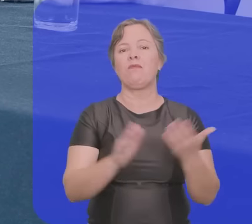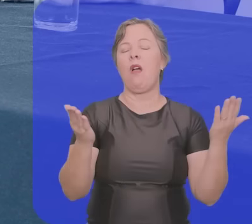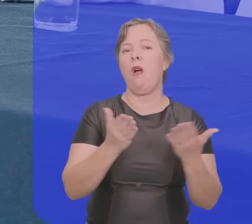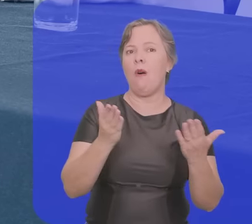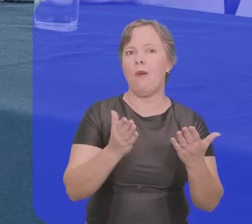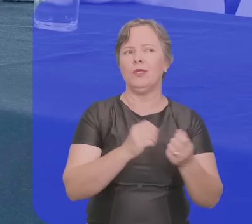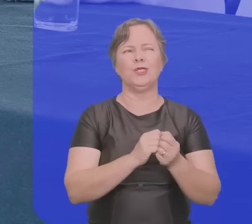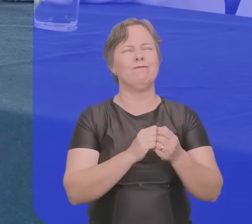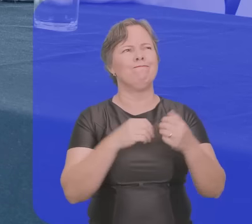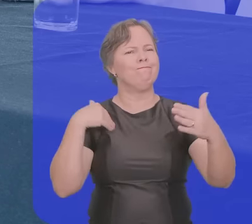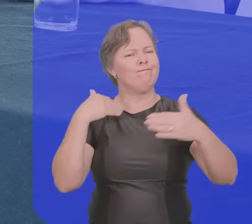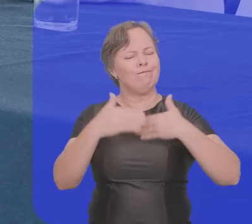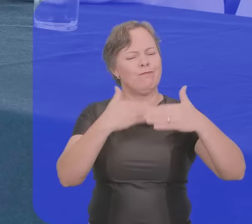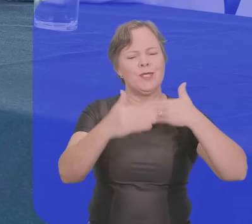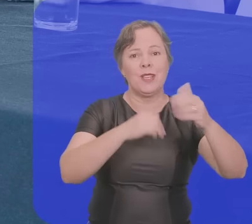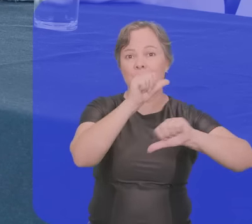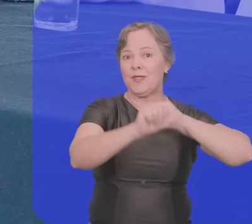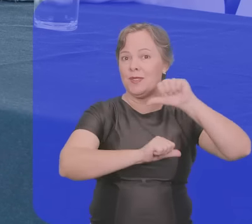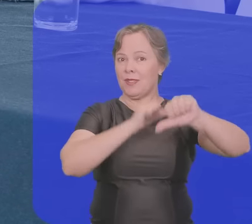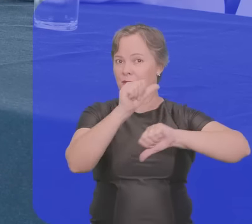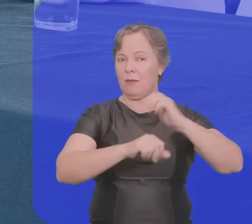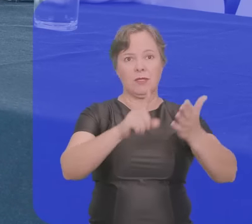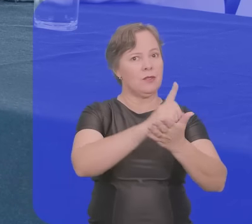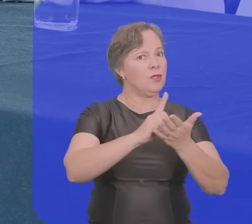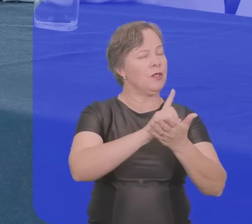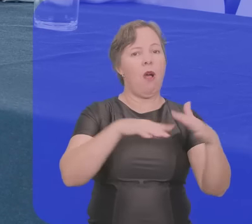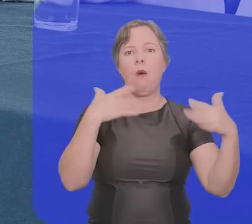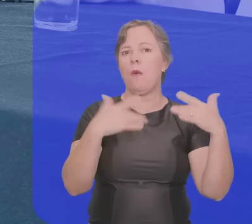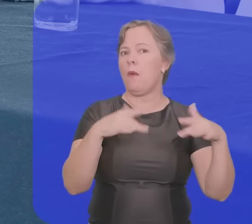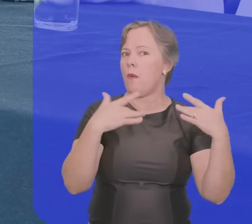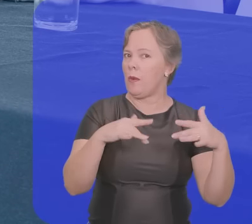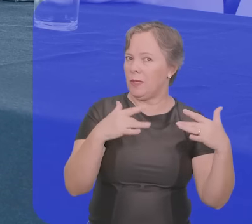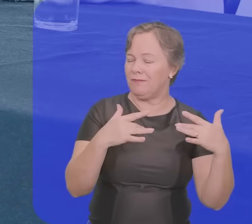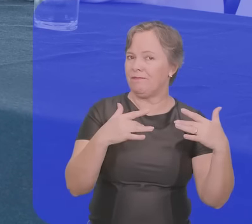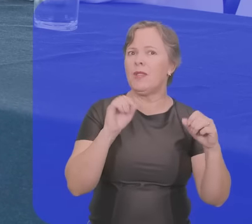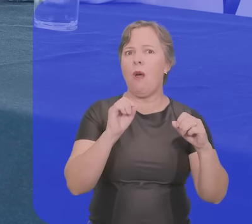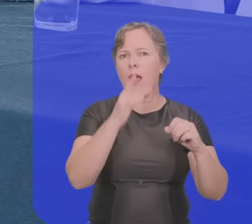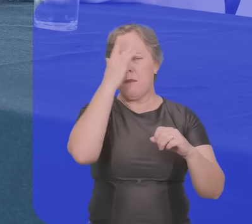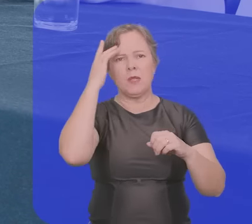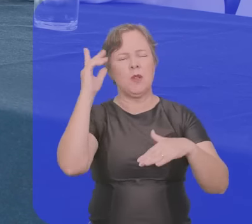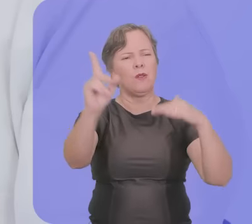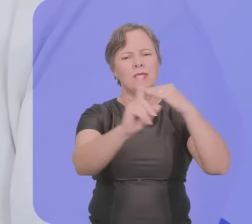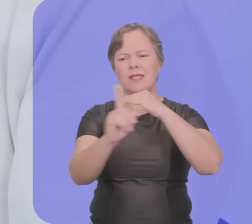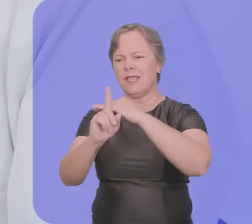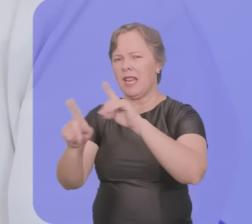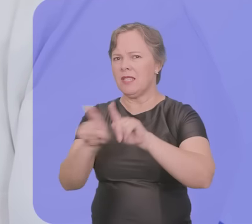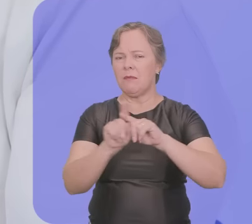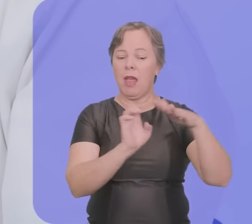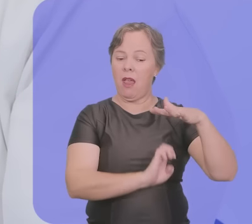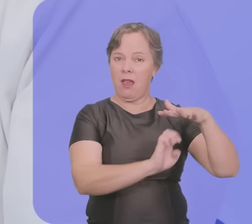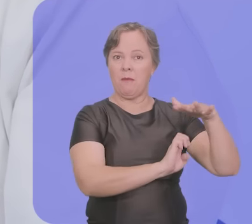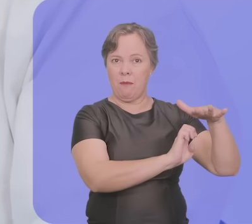Hoje a gente passou por um processo de transformação digital muito grande na sociedade. Então, os consumidores, as